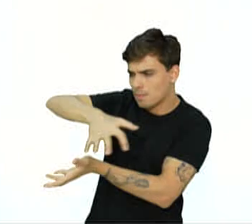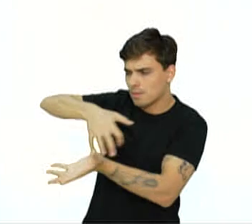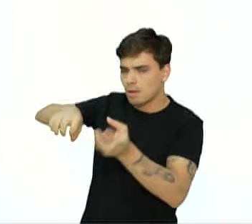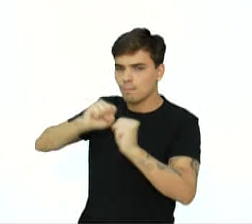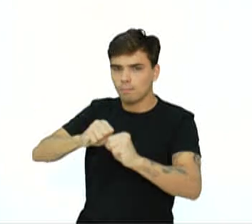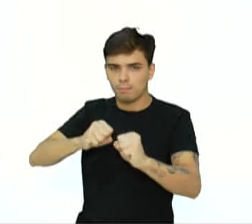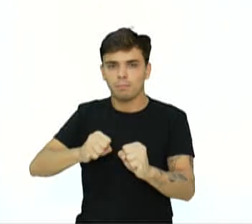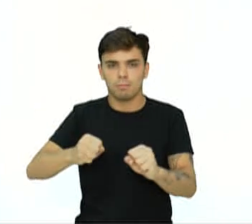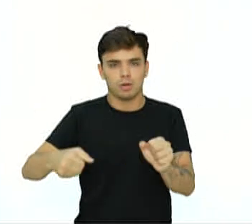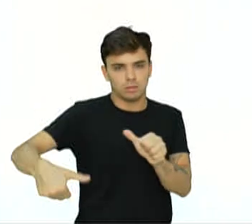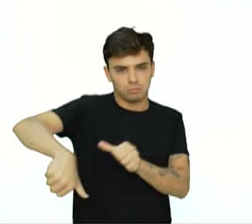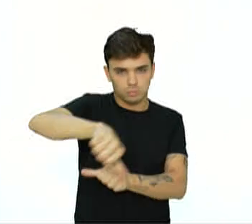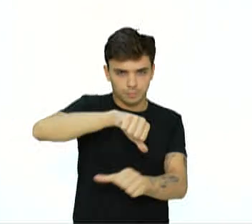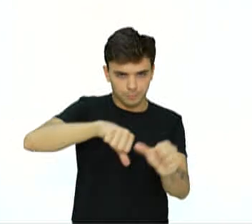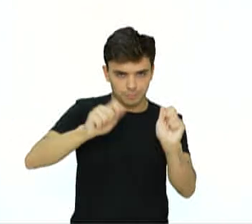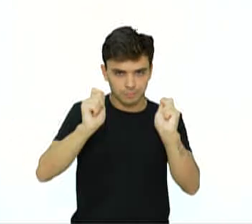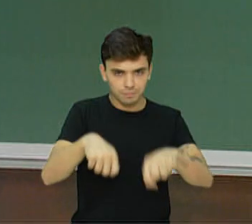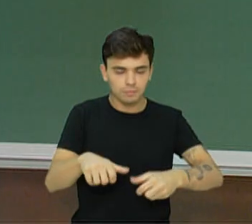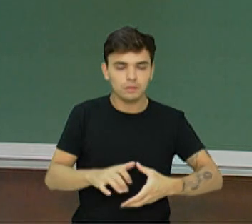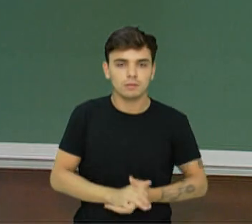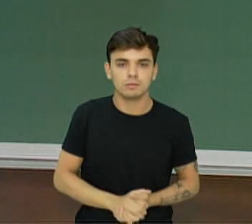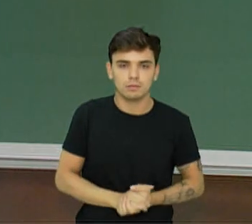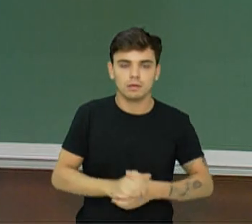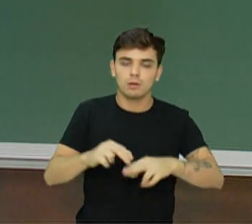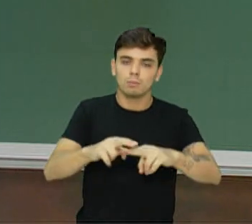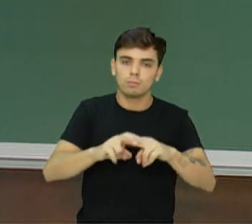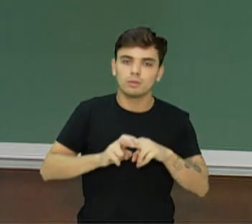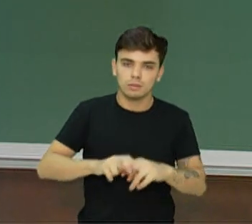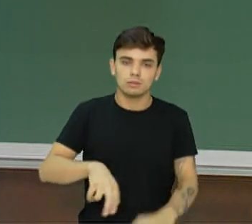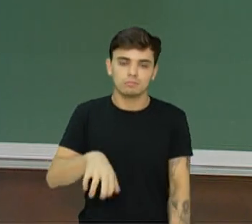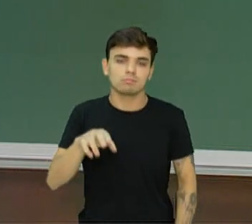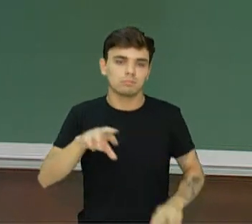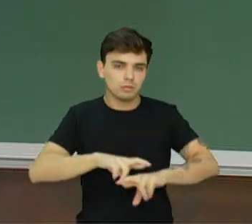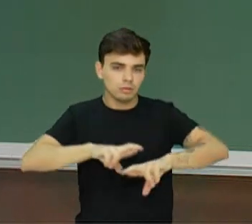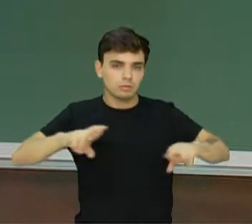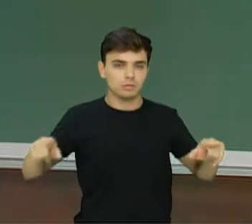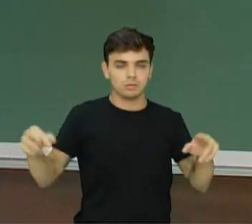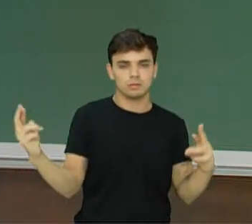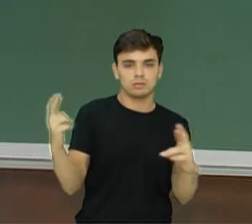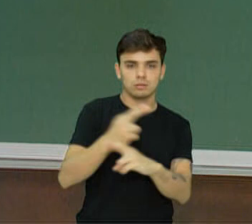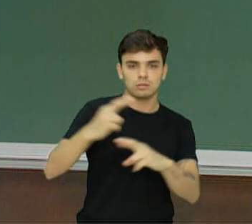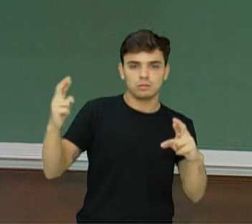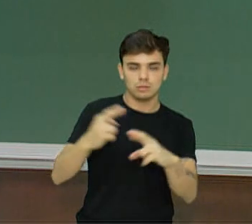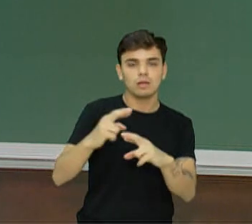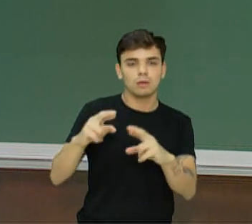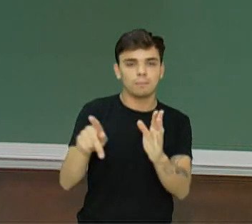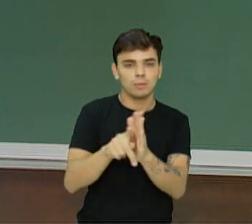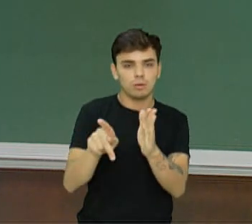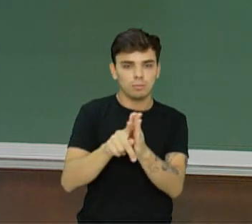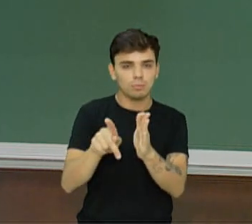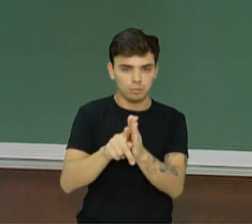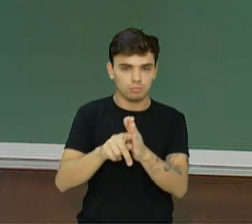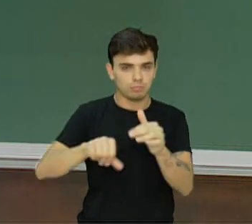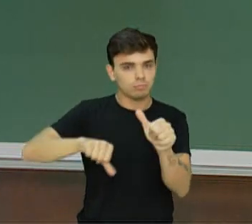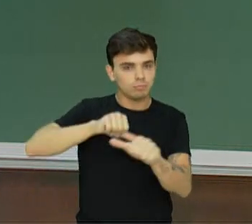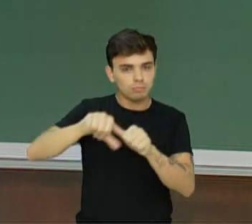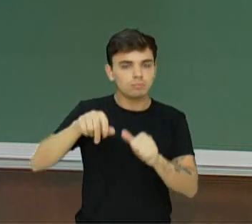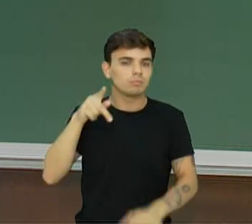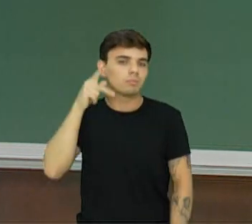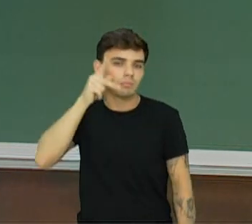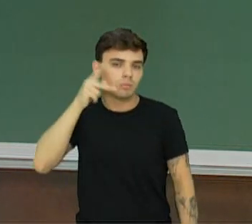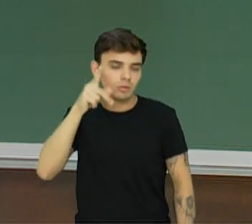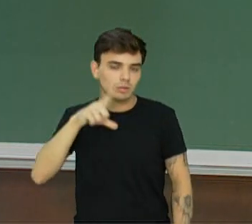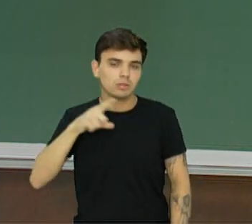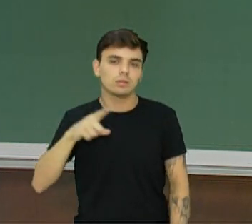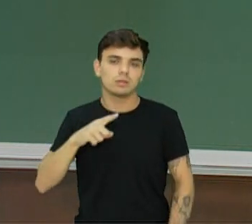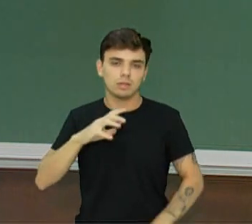pode modificar. Então, a indiferença em relação às discussões políticas acaba